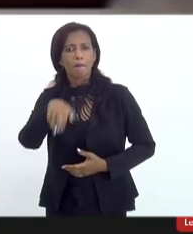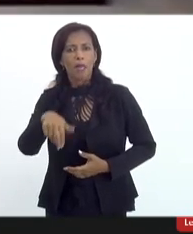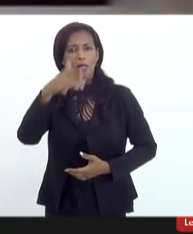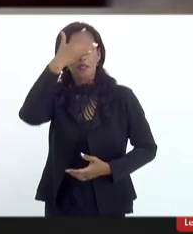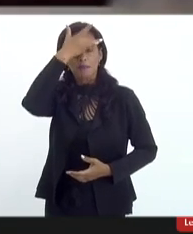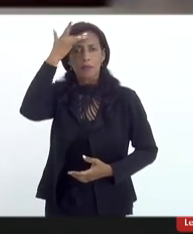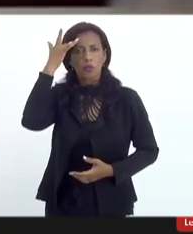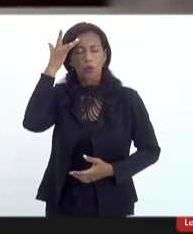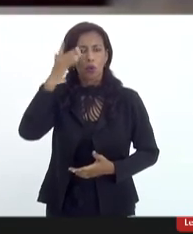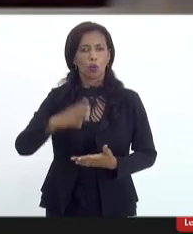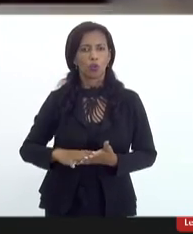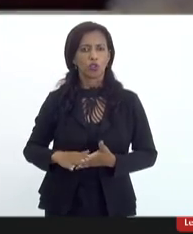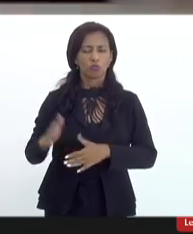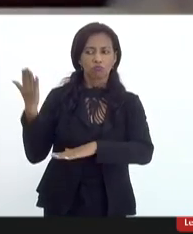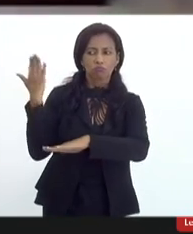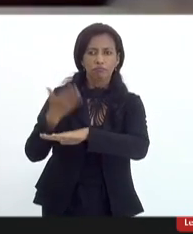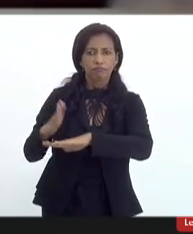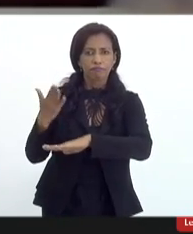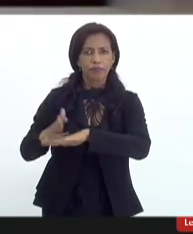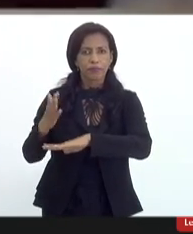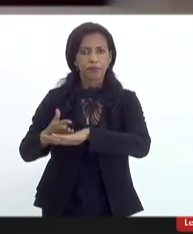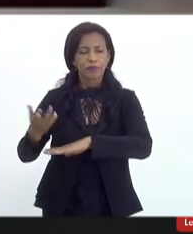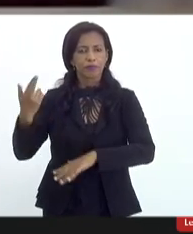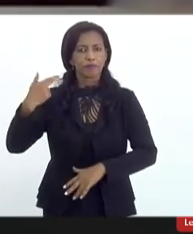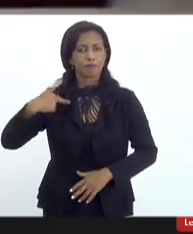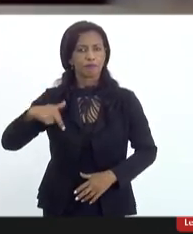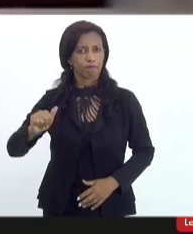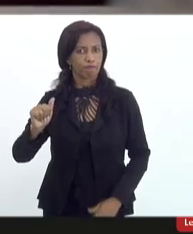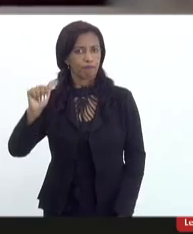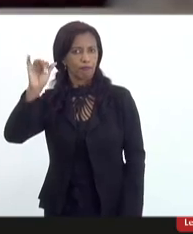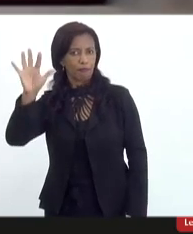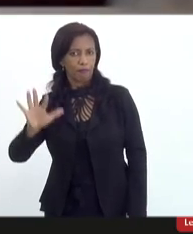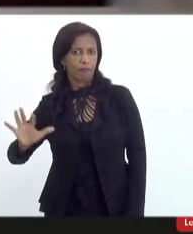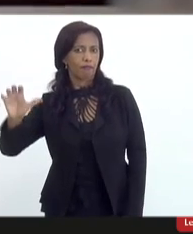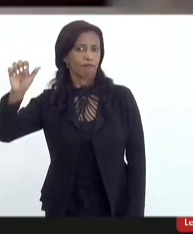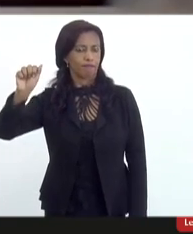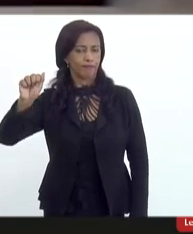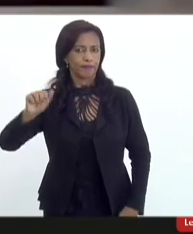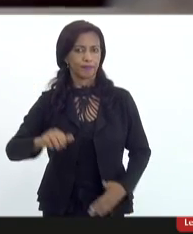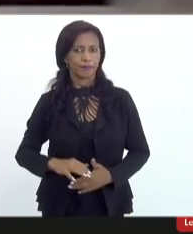pessoas que praticavam as religiões afro-brasileiras.